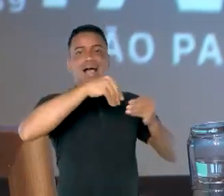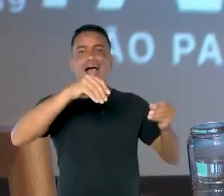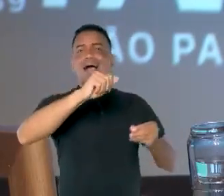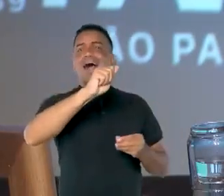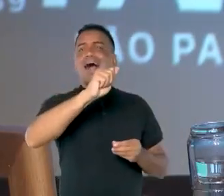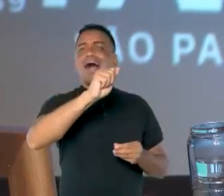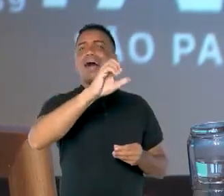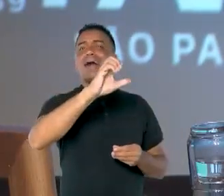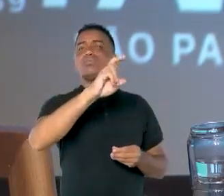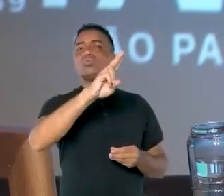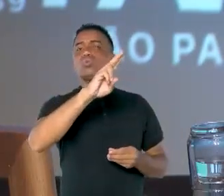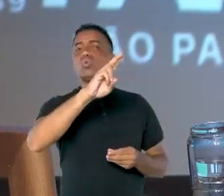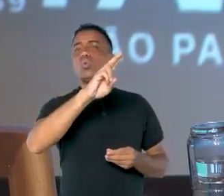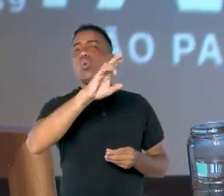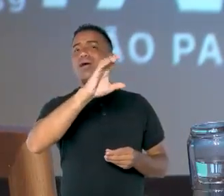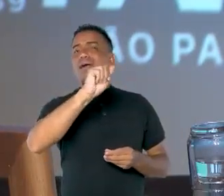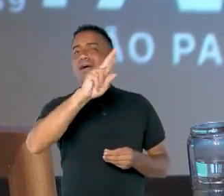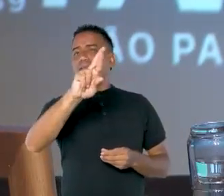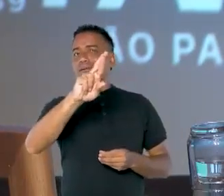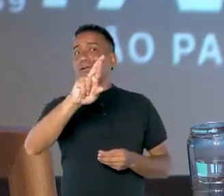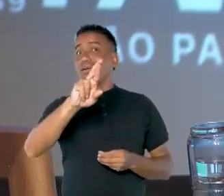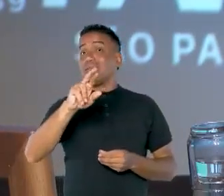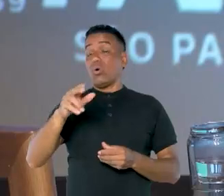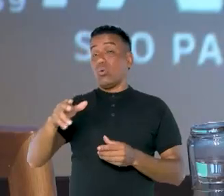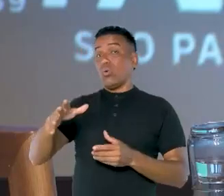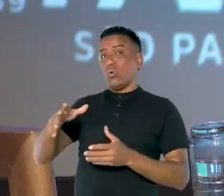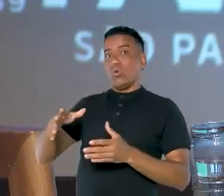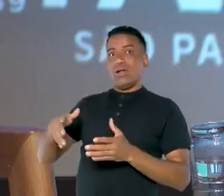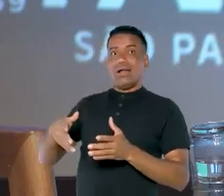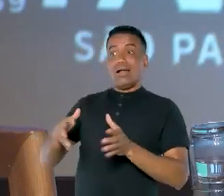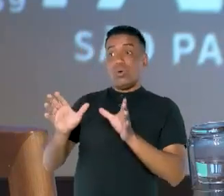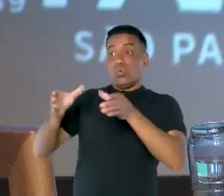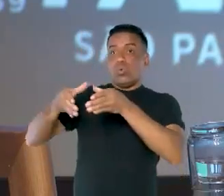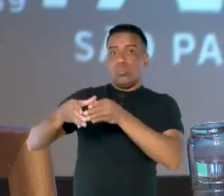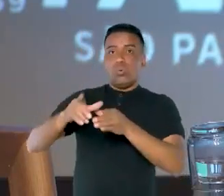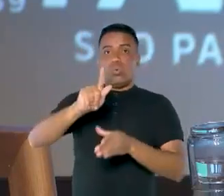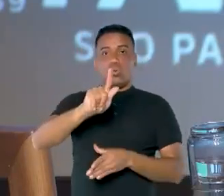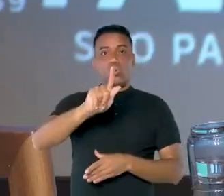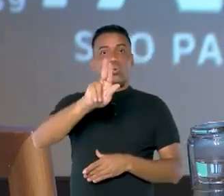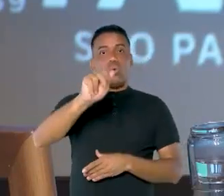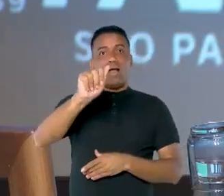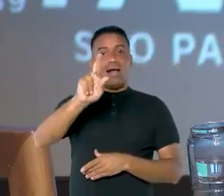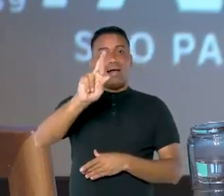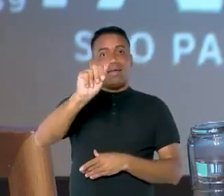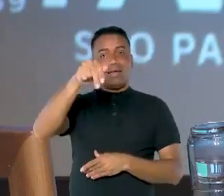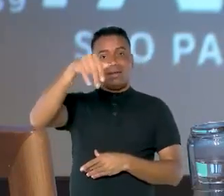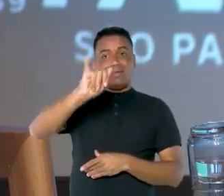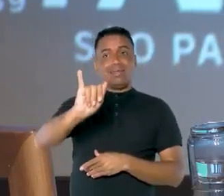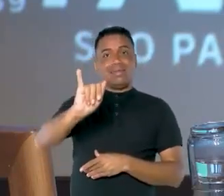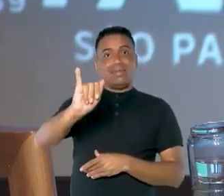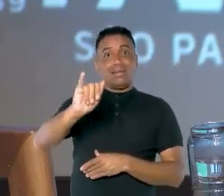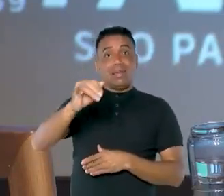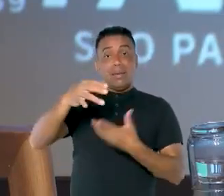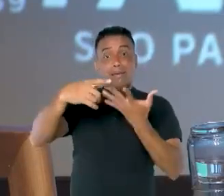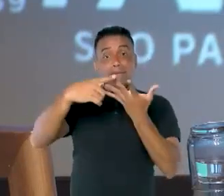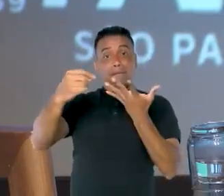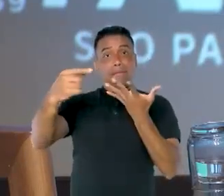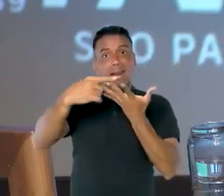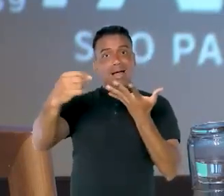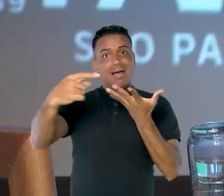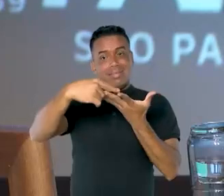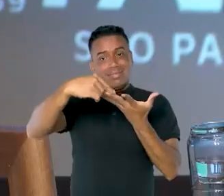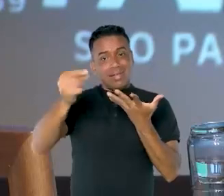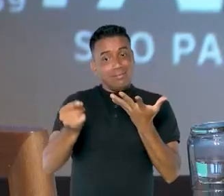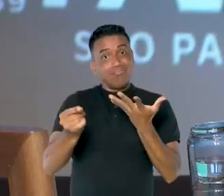que os guaranis desenvolveram. Então, os guaranis perderam o controle dessa planta, ela passa a